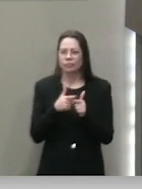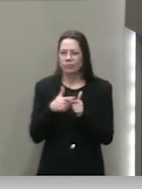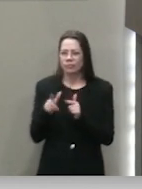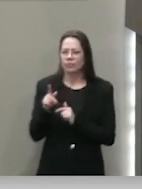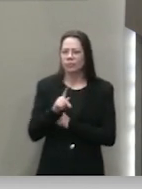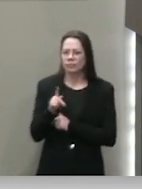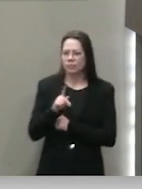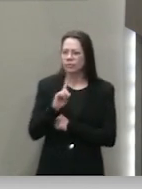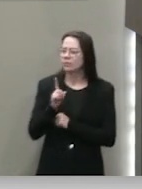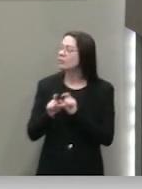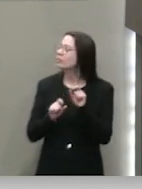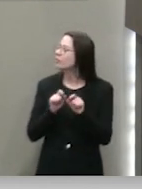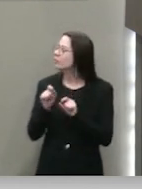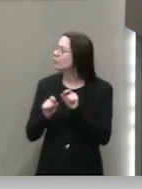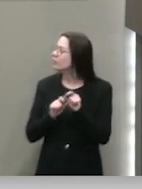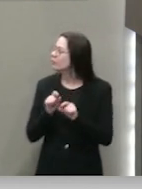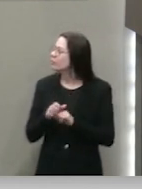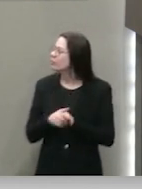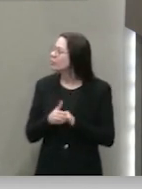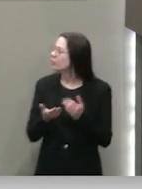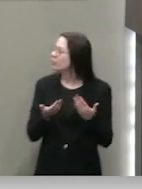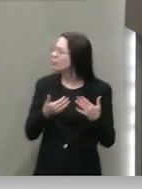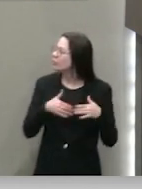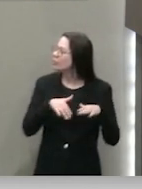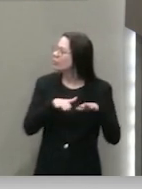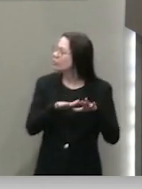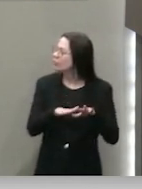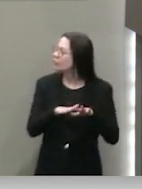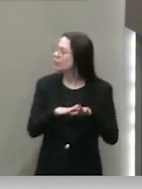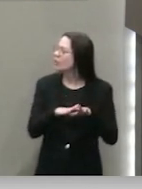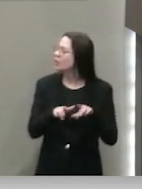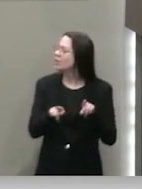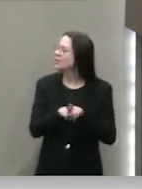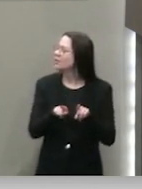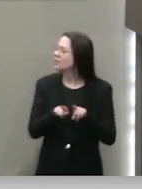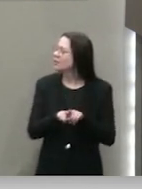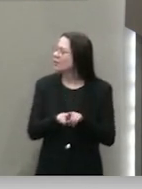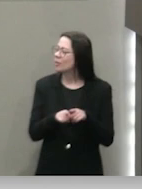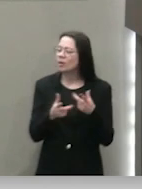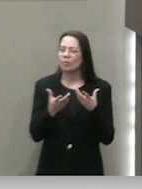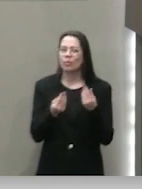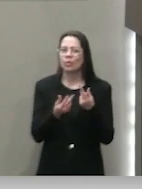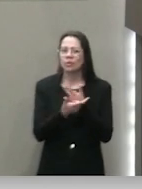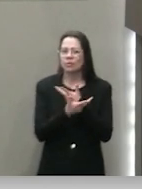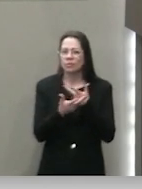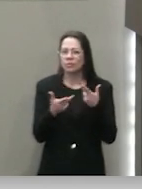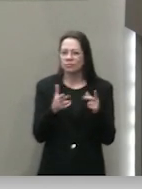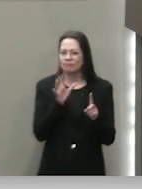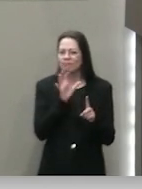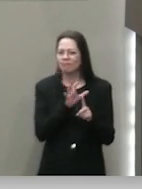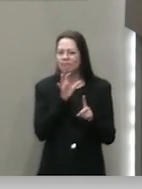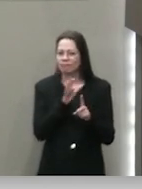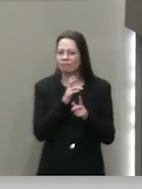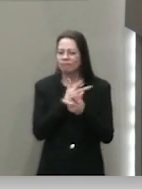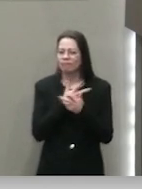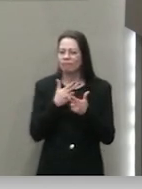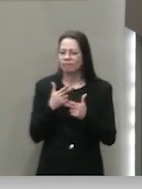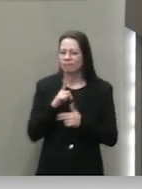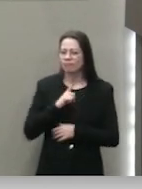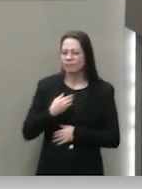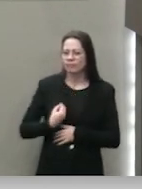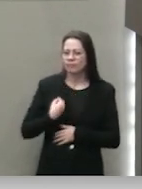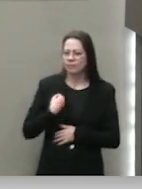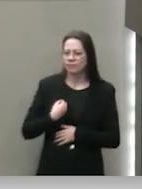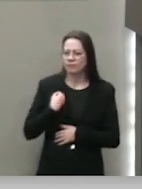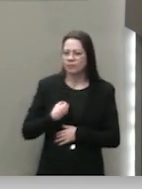é acometido por conta da inclusão, do excesso de burocracia. Tanto é verdade que agora a Secretaria Municipal de Educação está atacando e